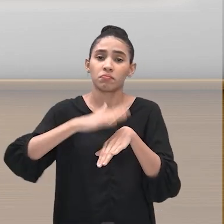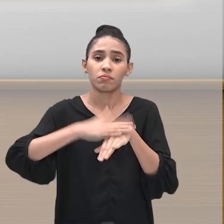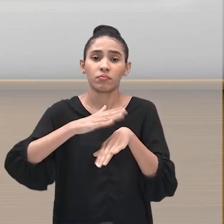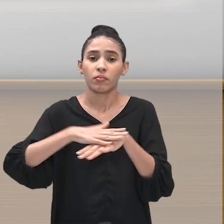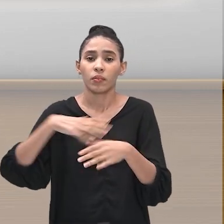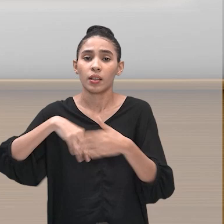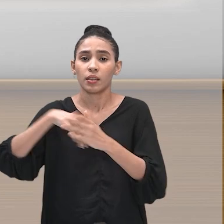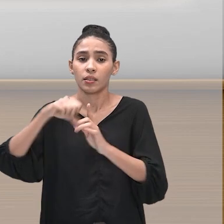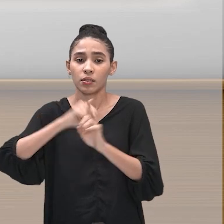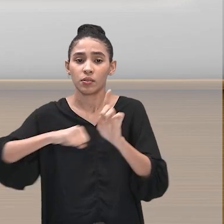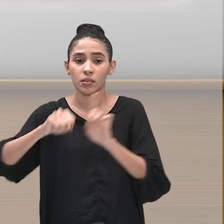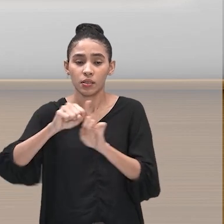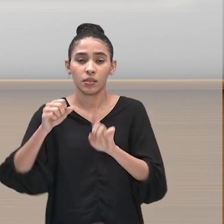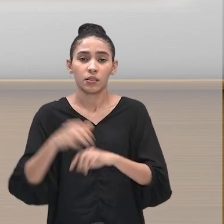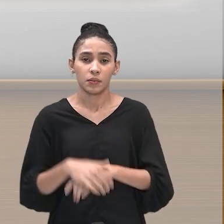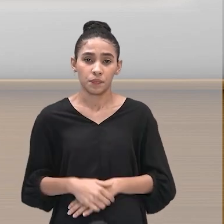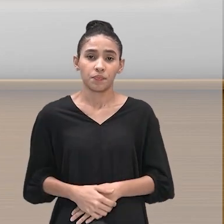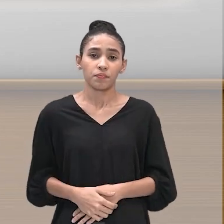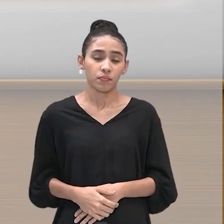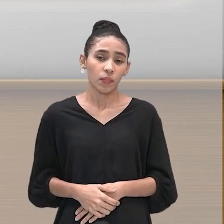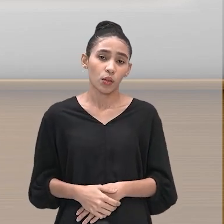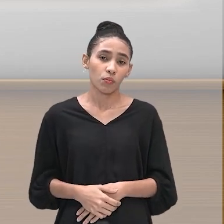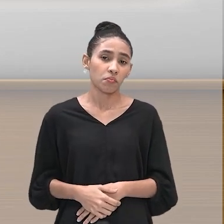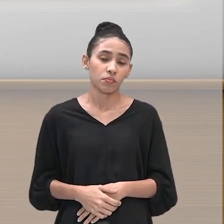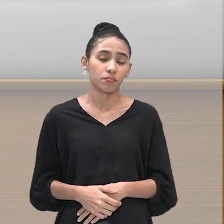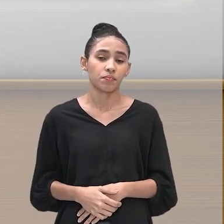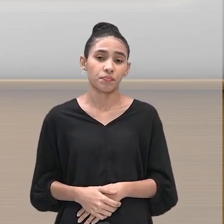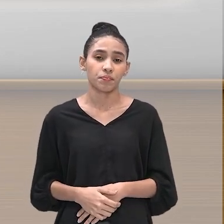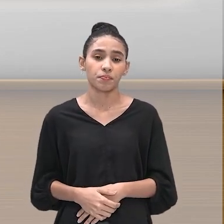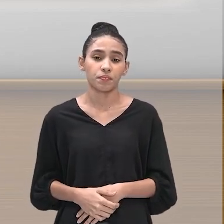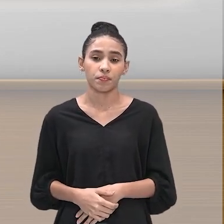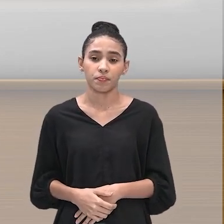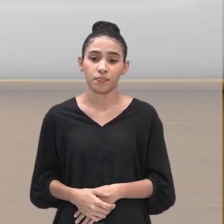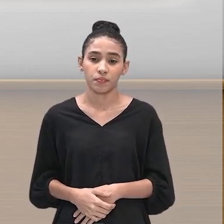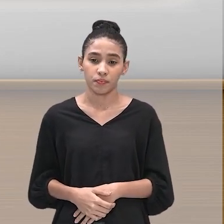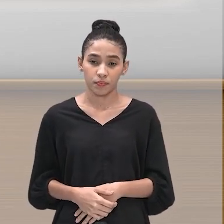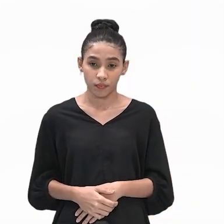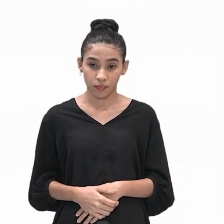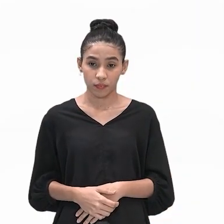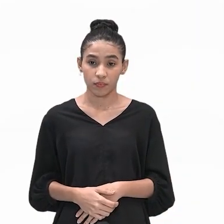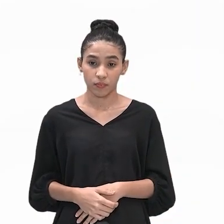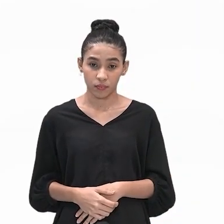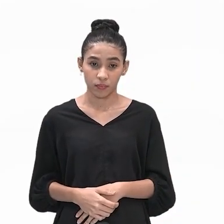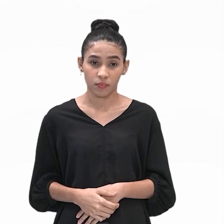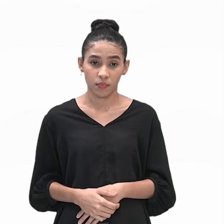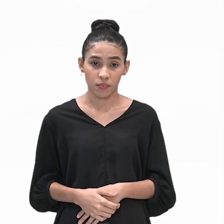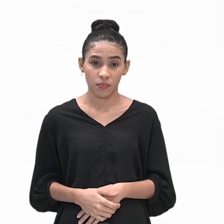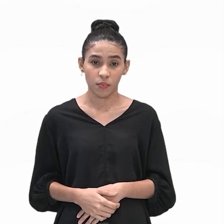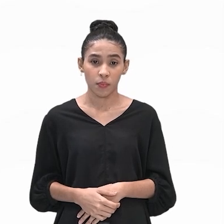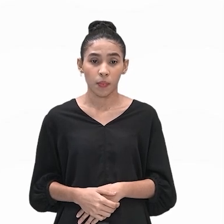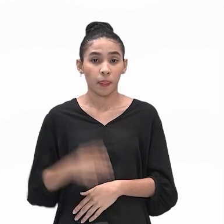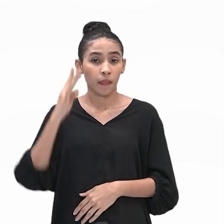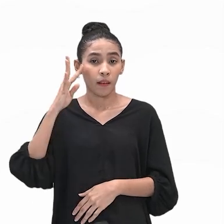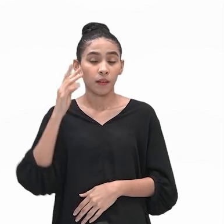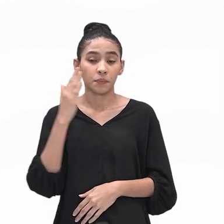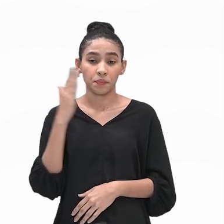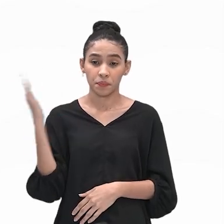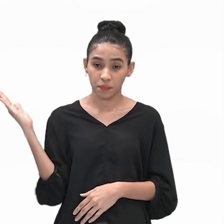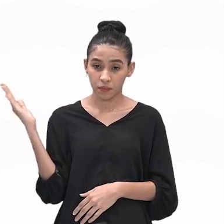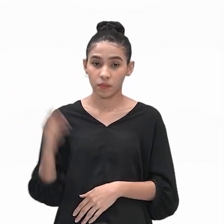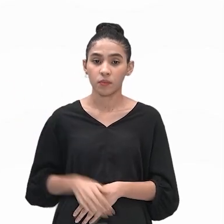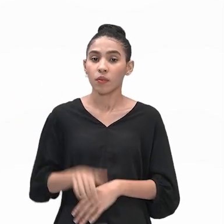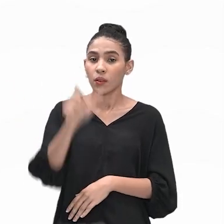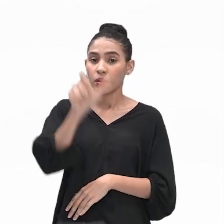sociedade e não esteja percebendo isso, né? Então vamos continuar. Trago uma reflexão para vocês, que é o seguinte: